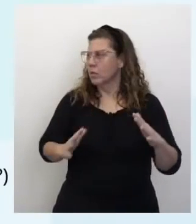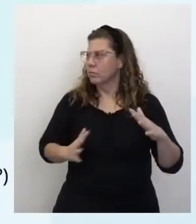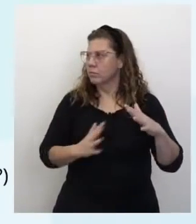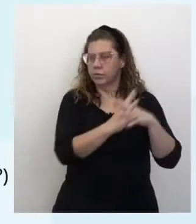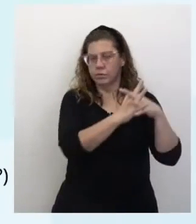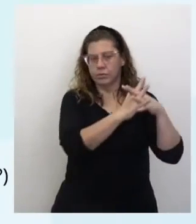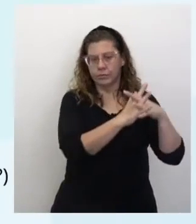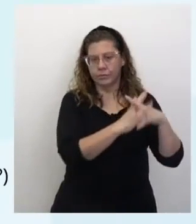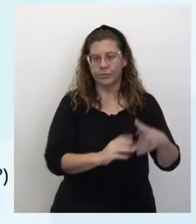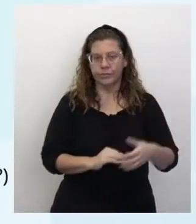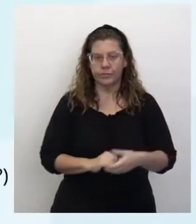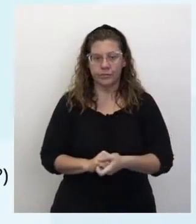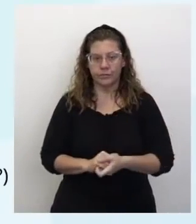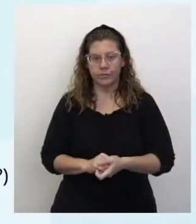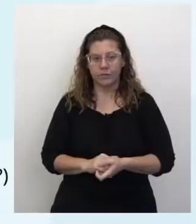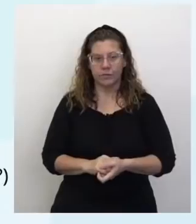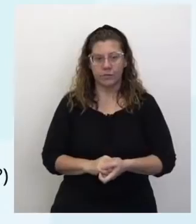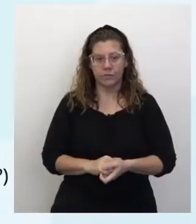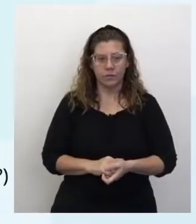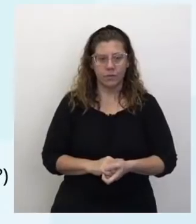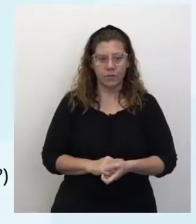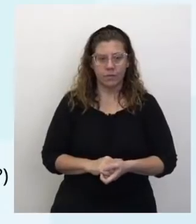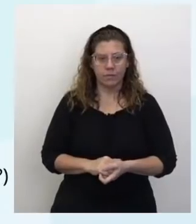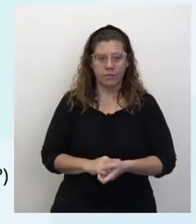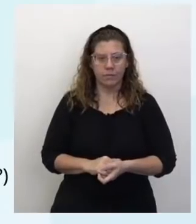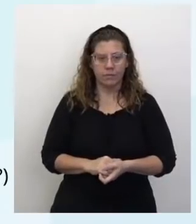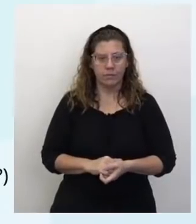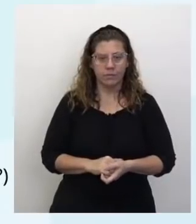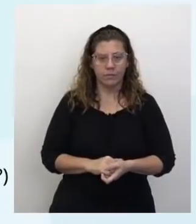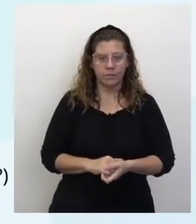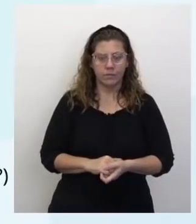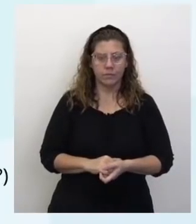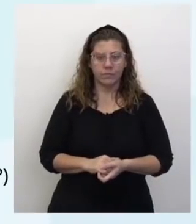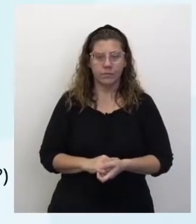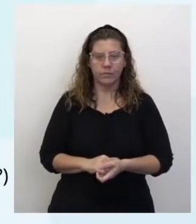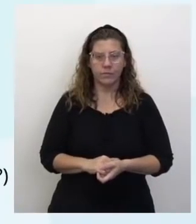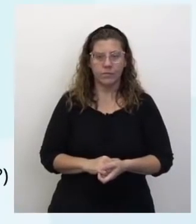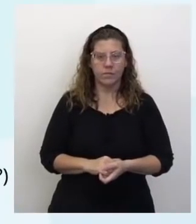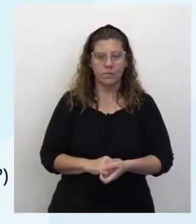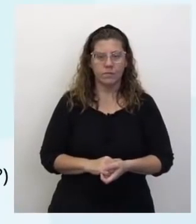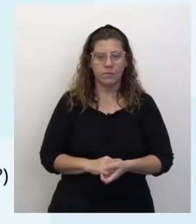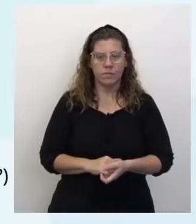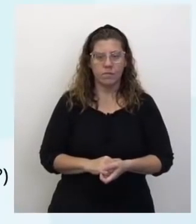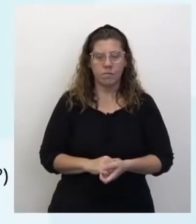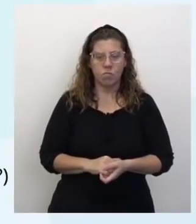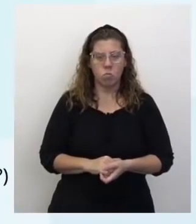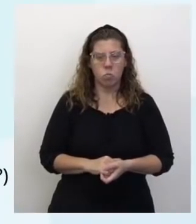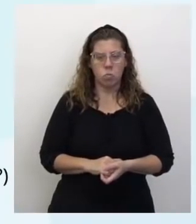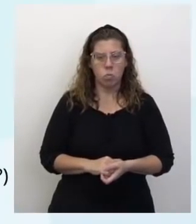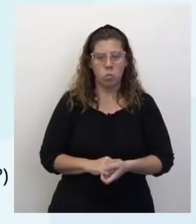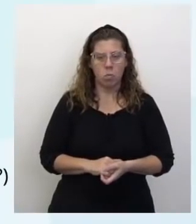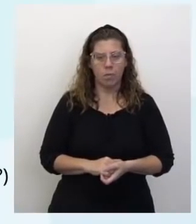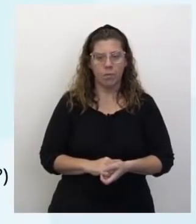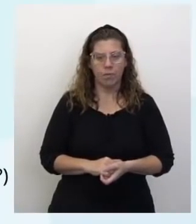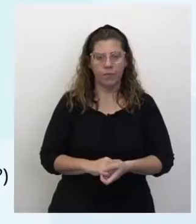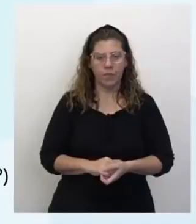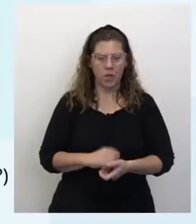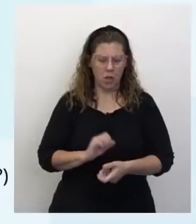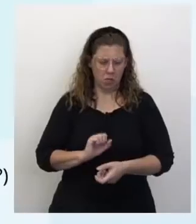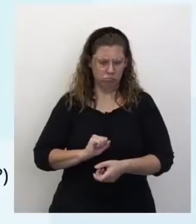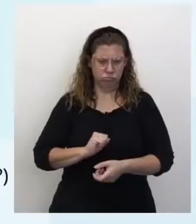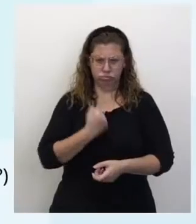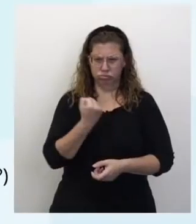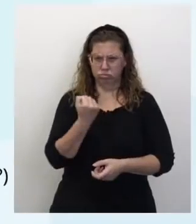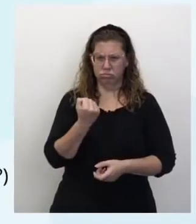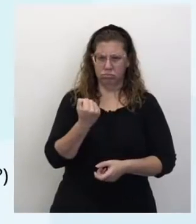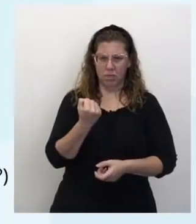horário. Correto. E aí tem aqui tem as rage face ou angry face, né? Que são geralmente com cara de raiva aqui, né? Que é